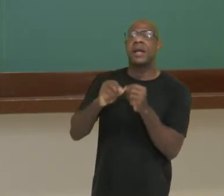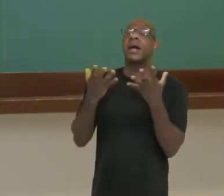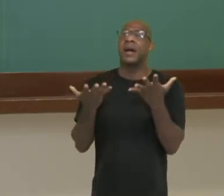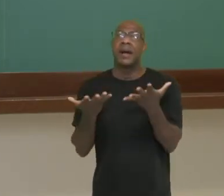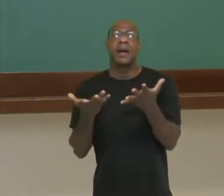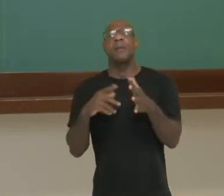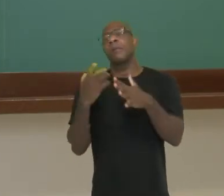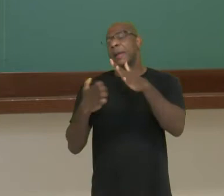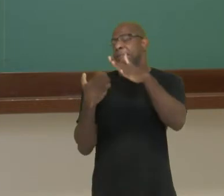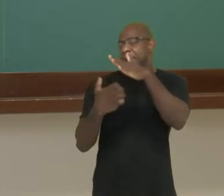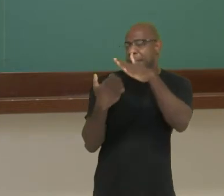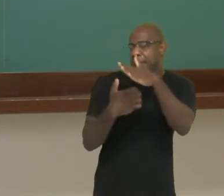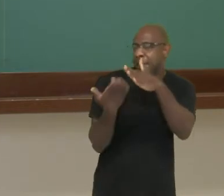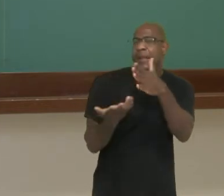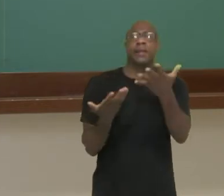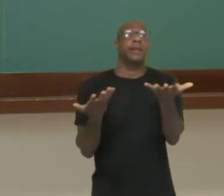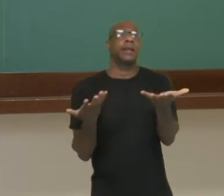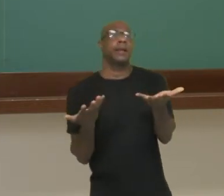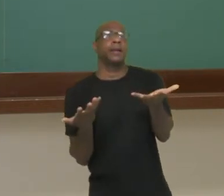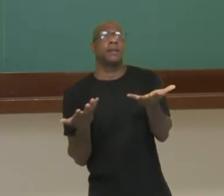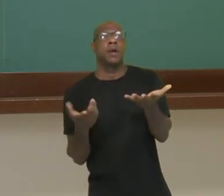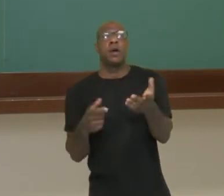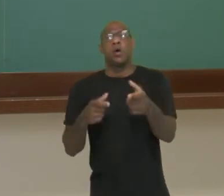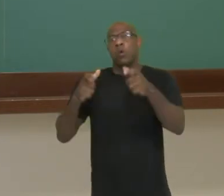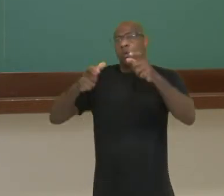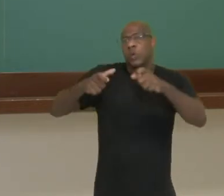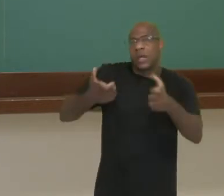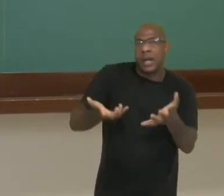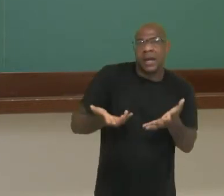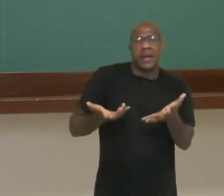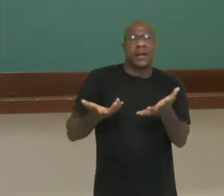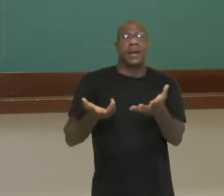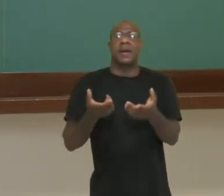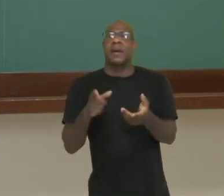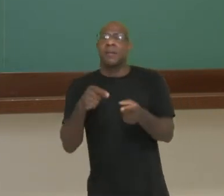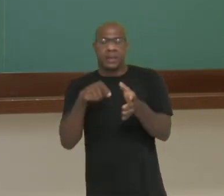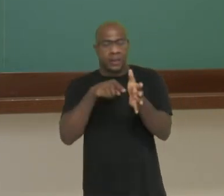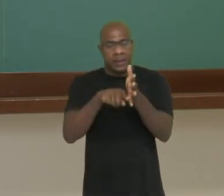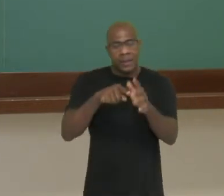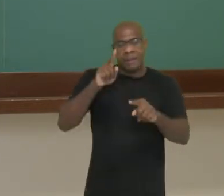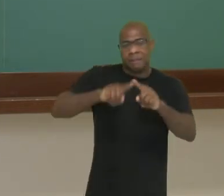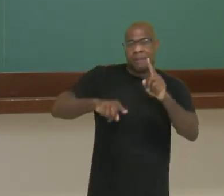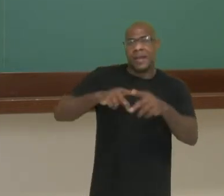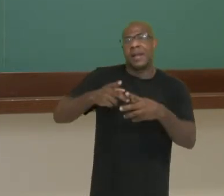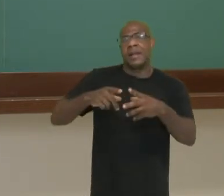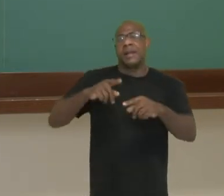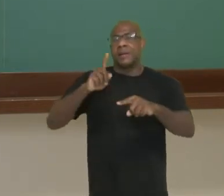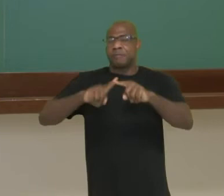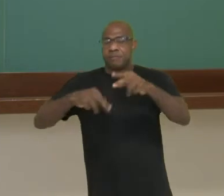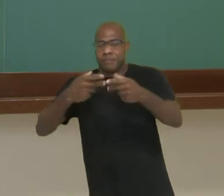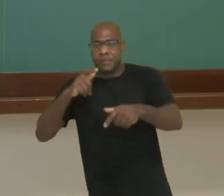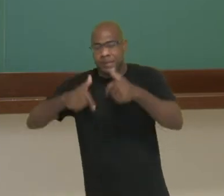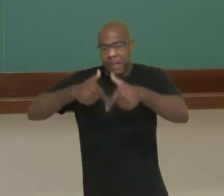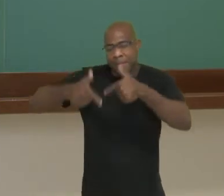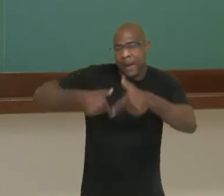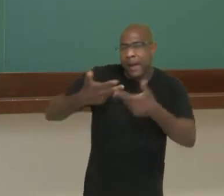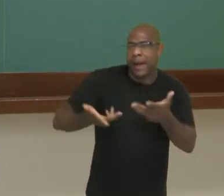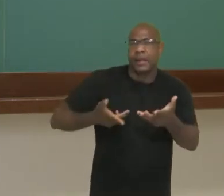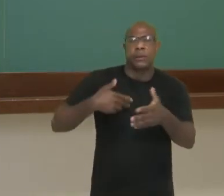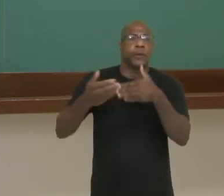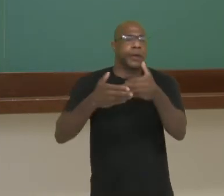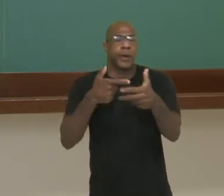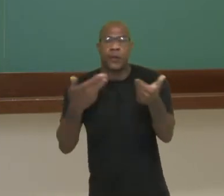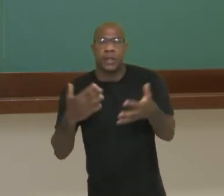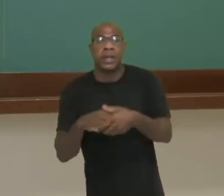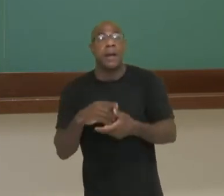empresa, pode ser produção de matéria-prima, pode ser produção de serviço, seja lá o que for,